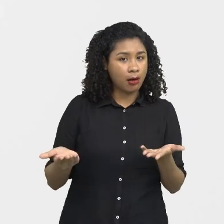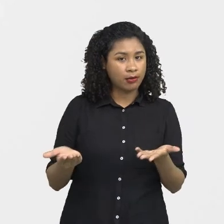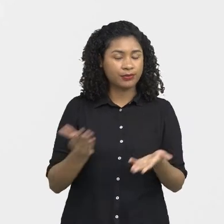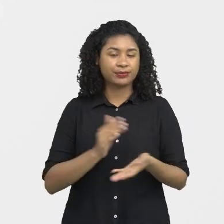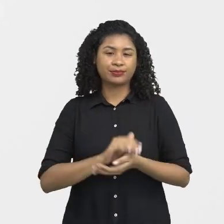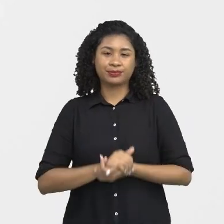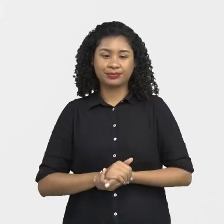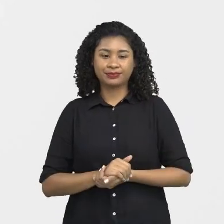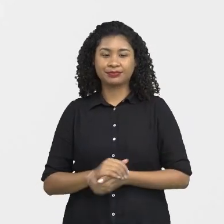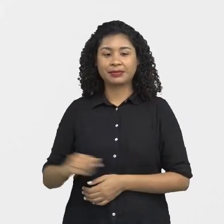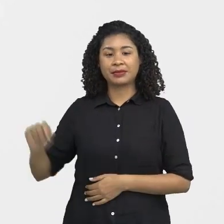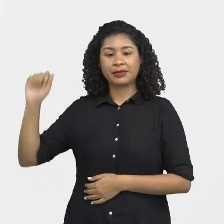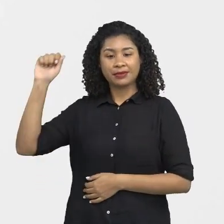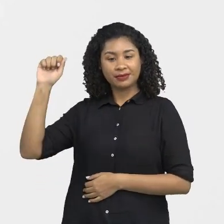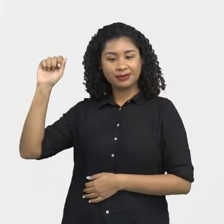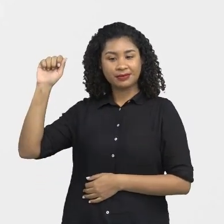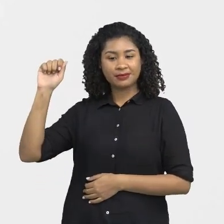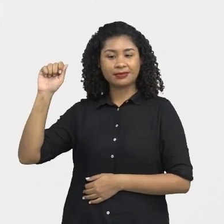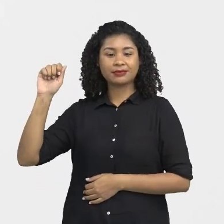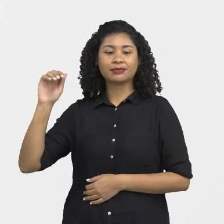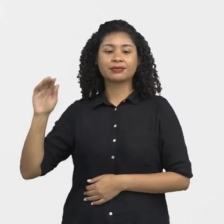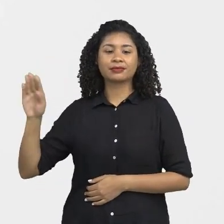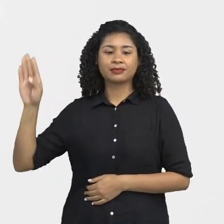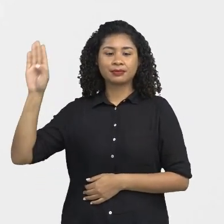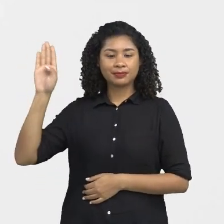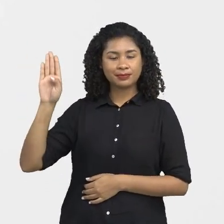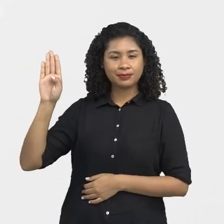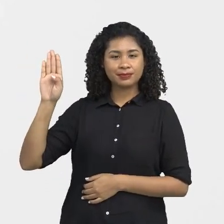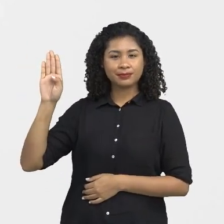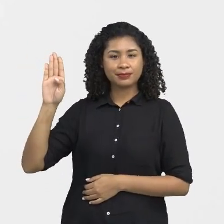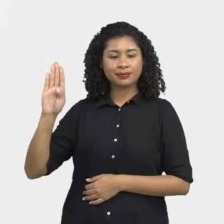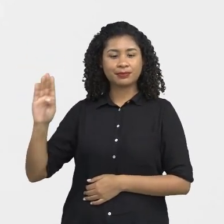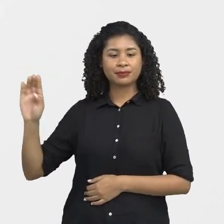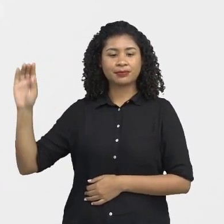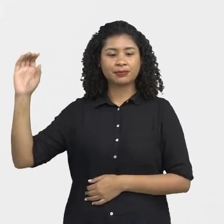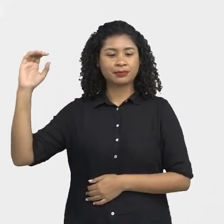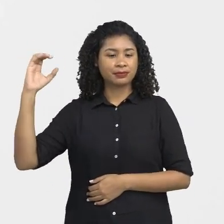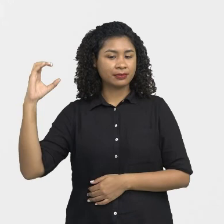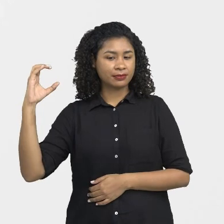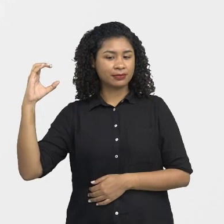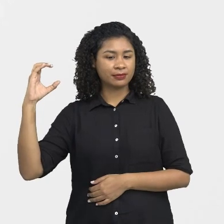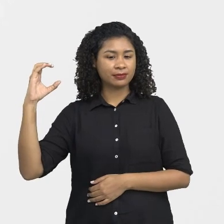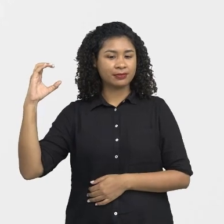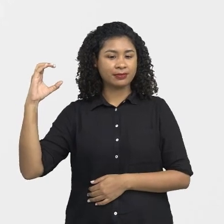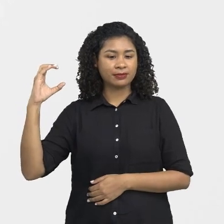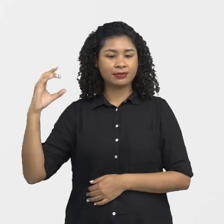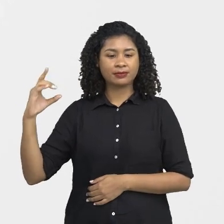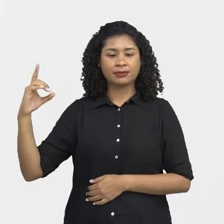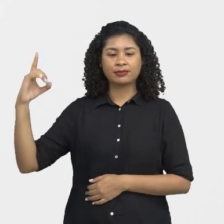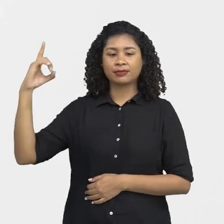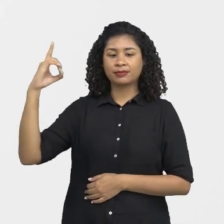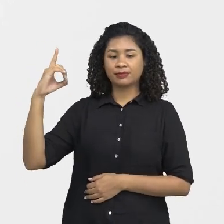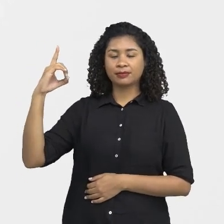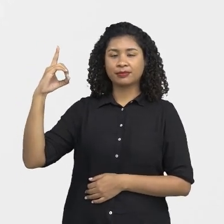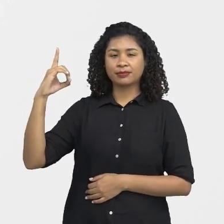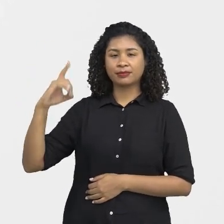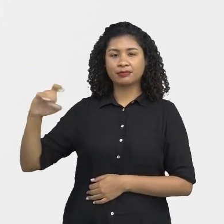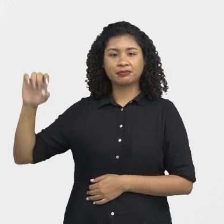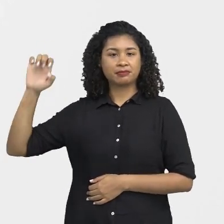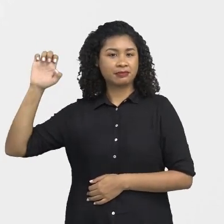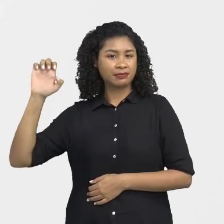somatotrófico e hipófise, adrenalina e suprarrenal, paratormônio e paratireoide,